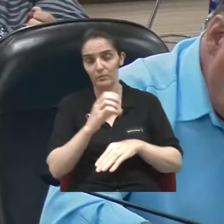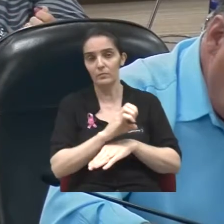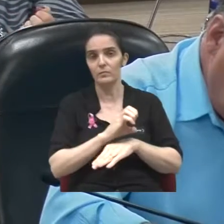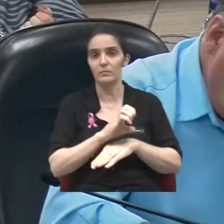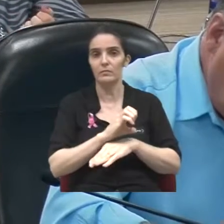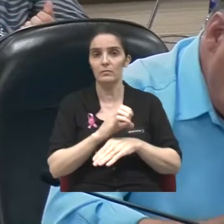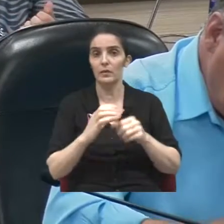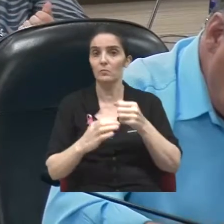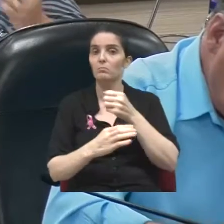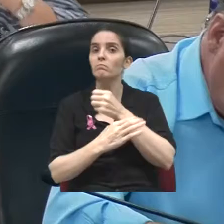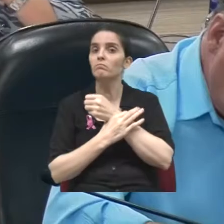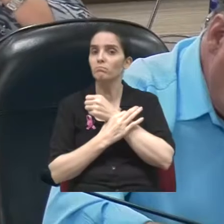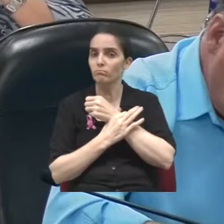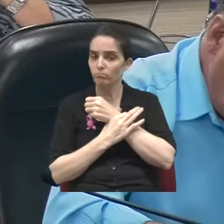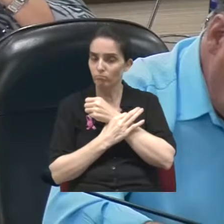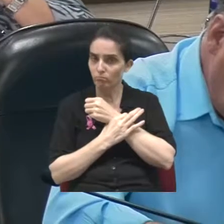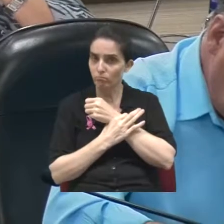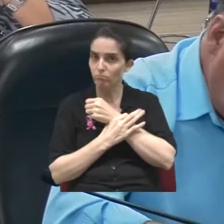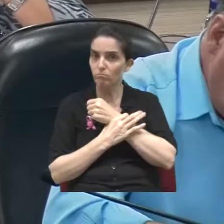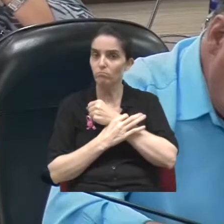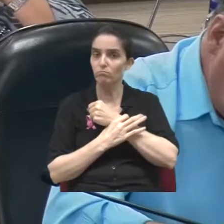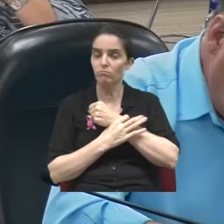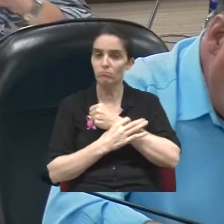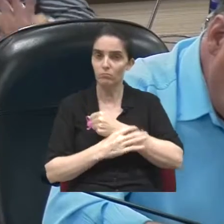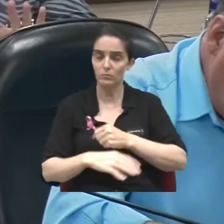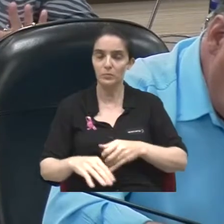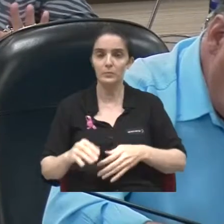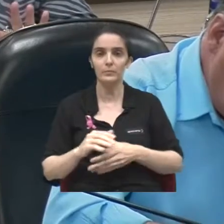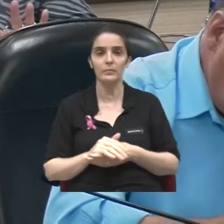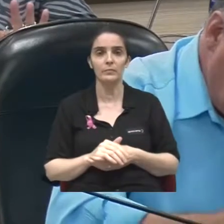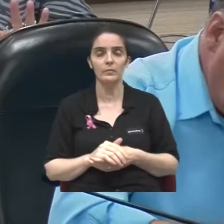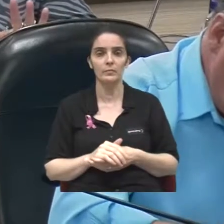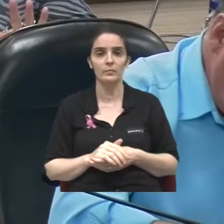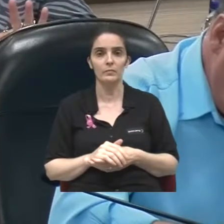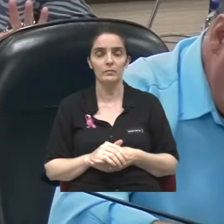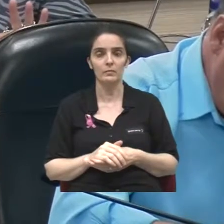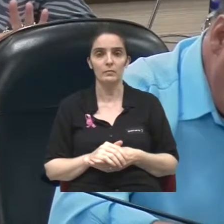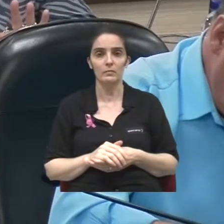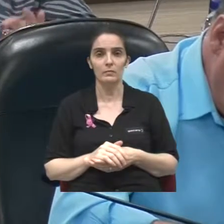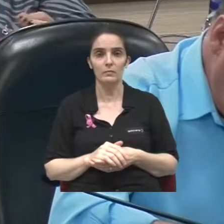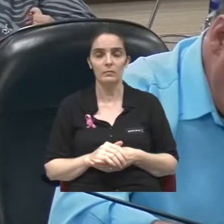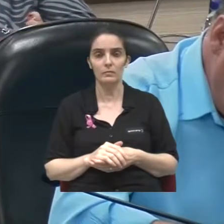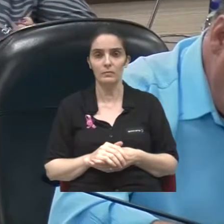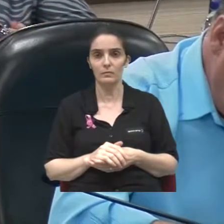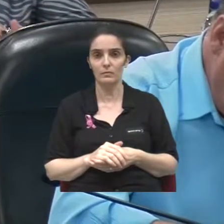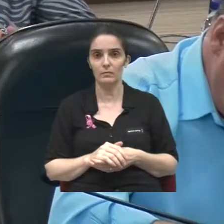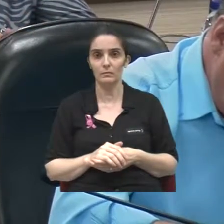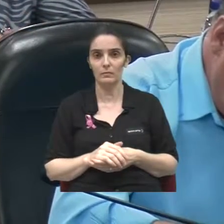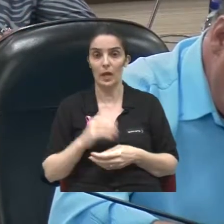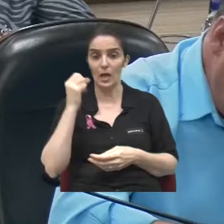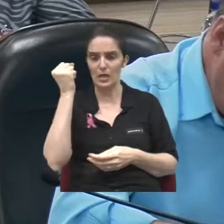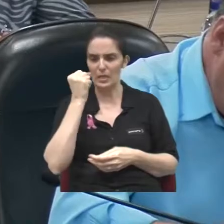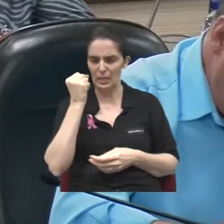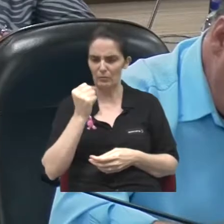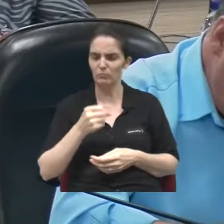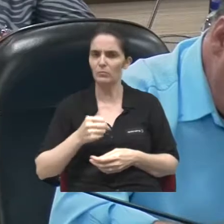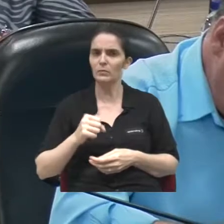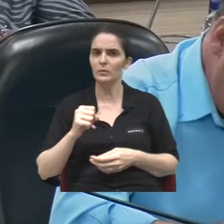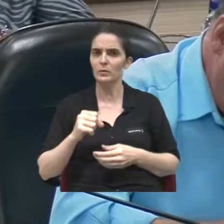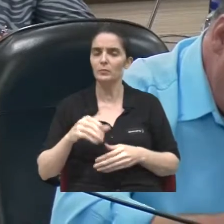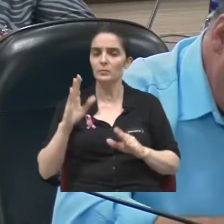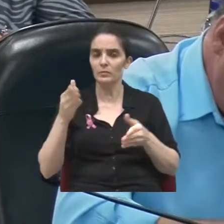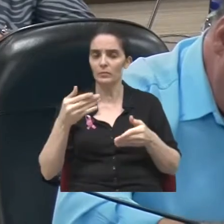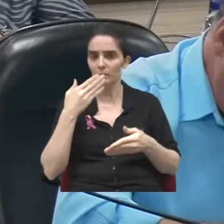apurando e já determinei ao meu gabinete para que protocole uma moção.